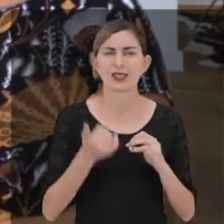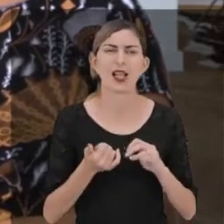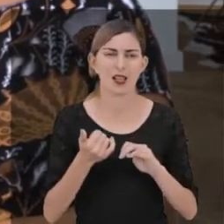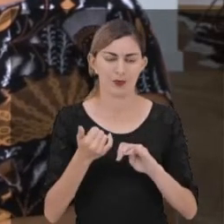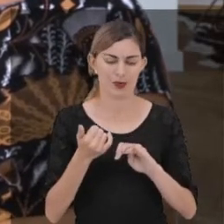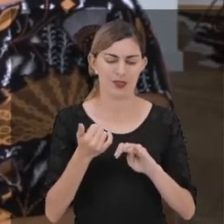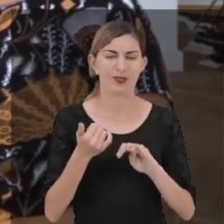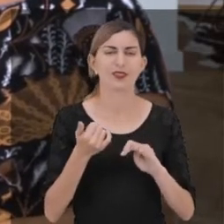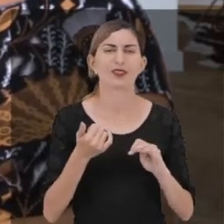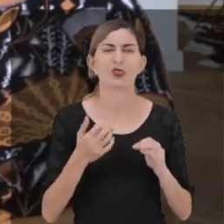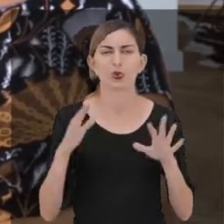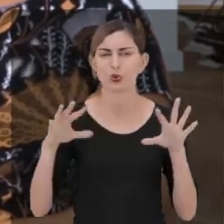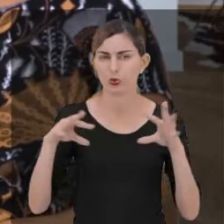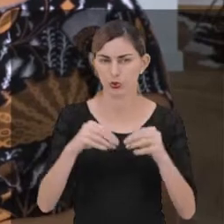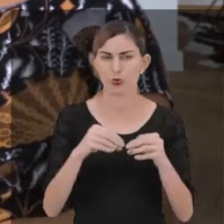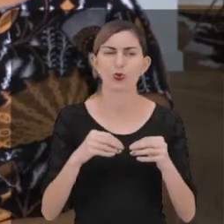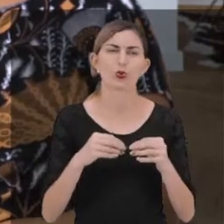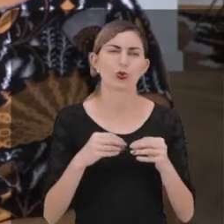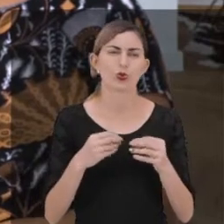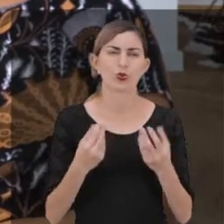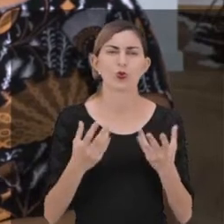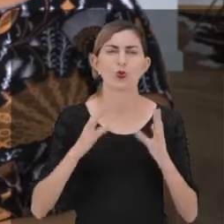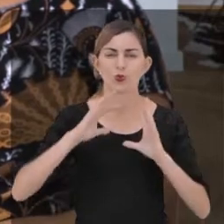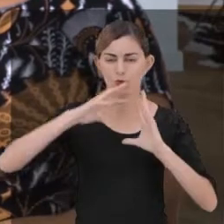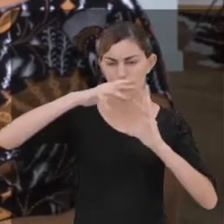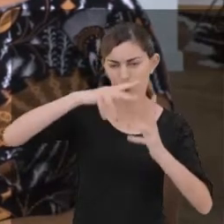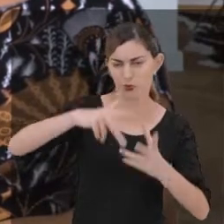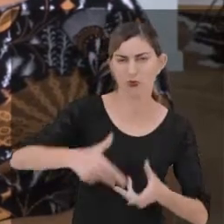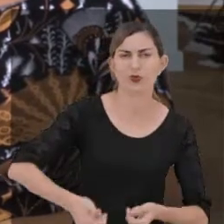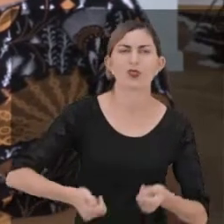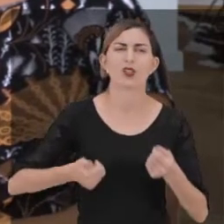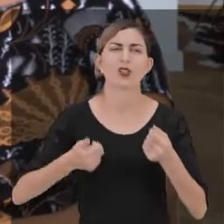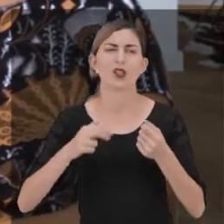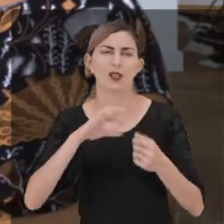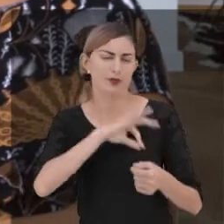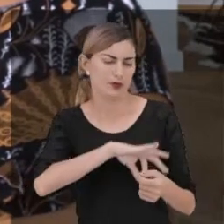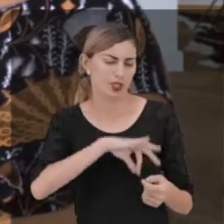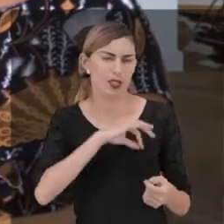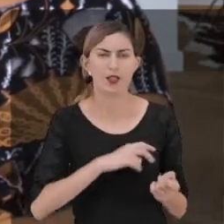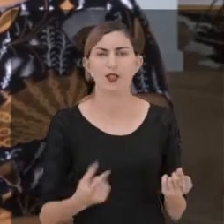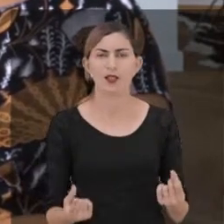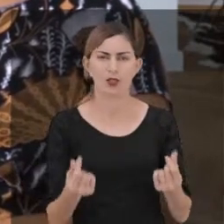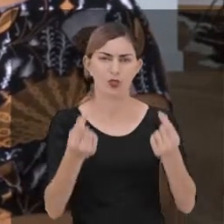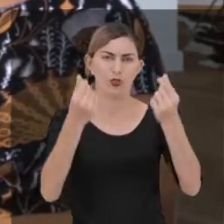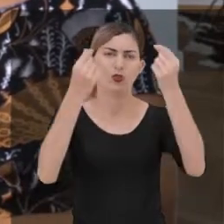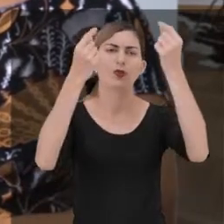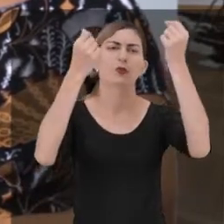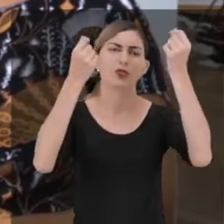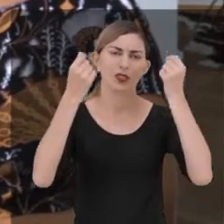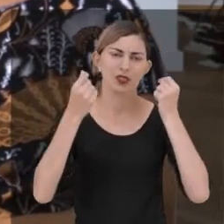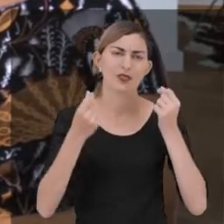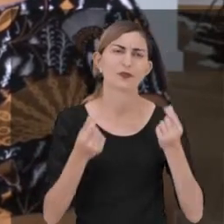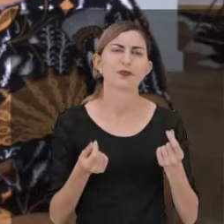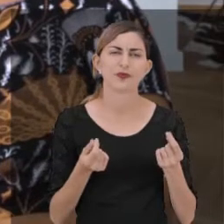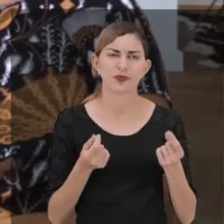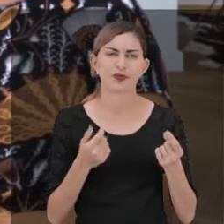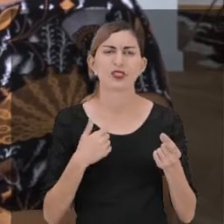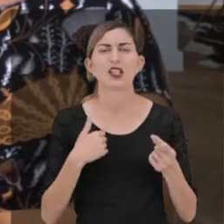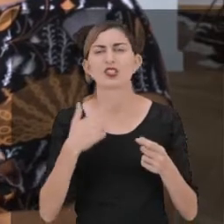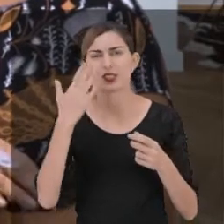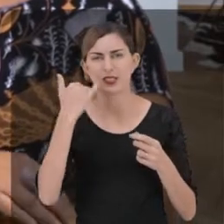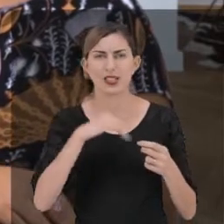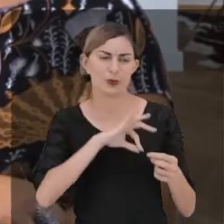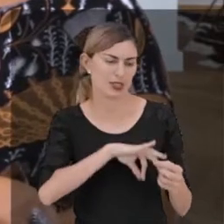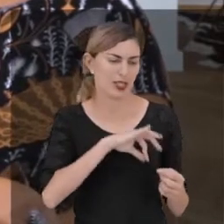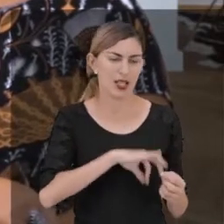sabemos hoje tudo que se passa a nível mundial em termos de remuneração, a economia, os achatamentos